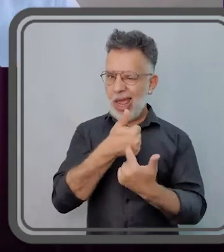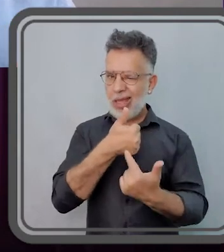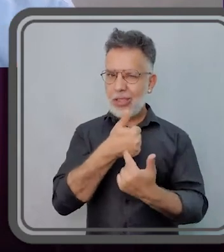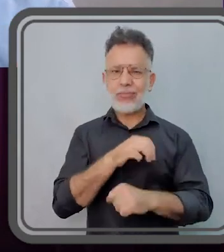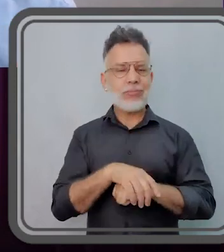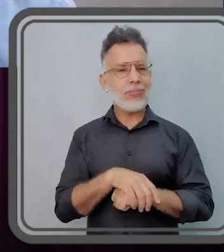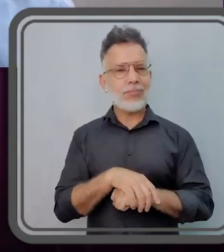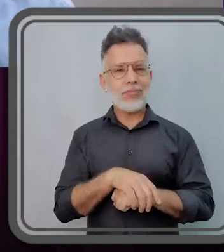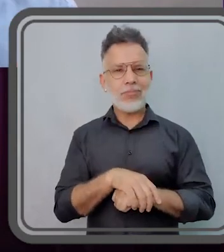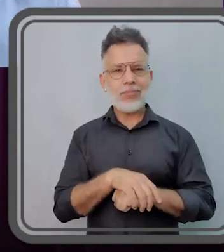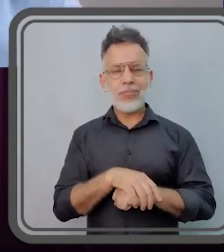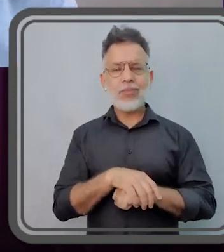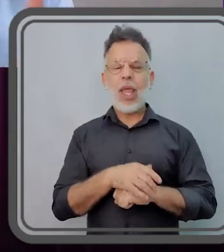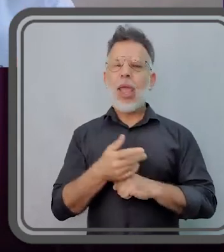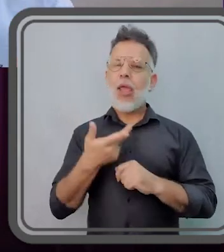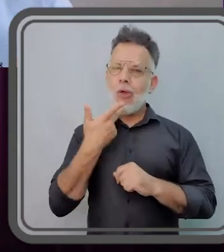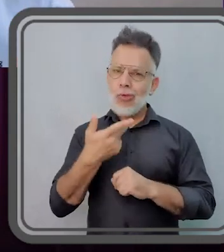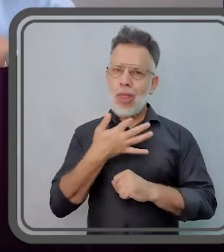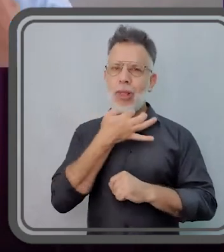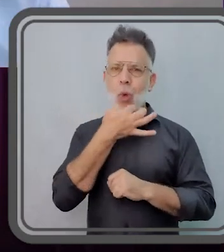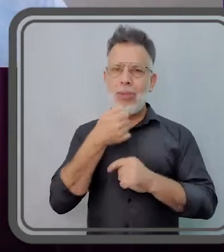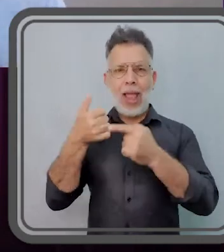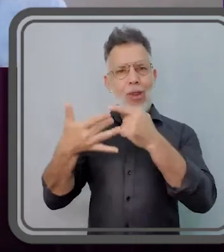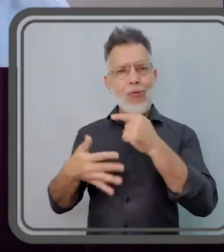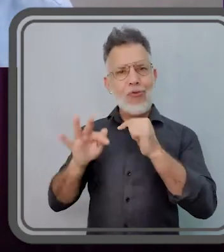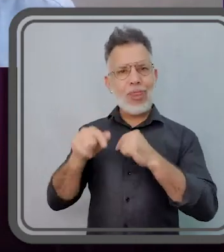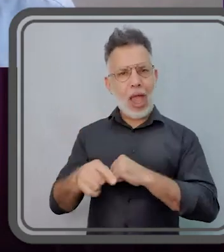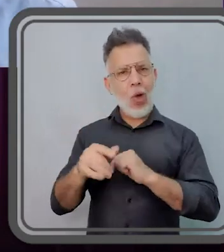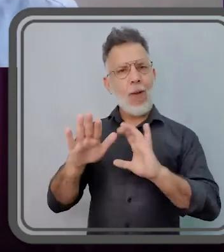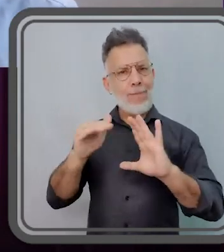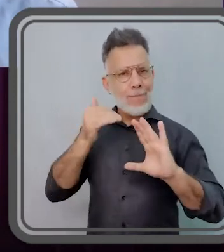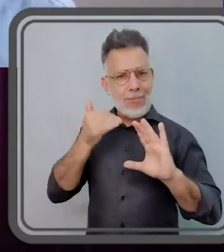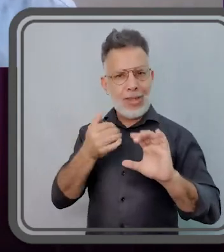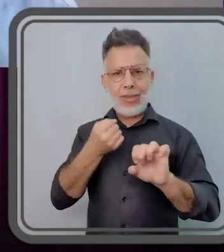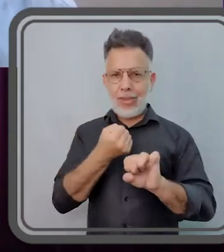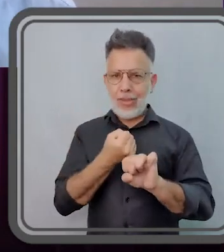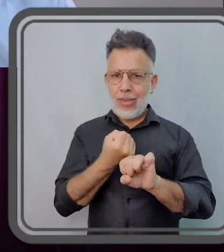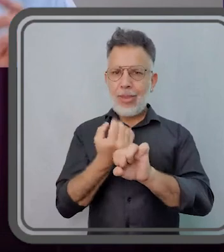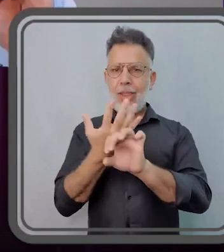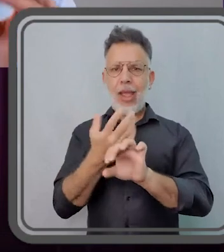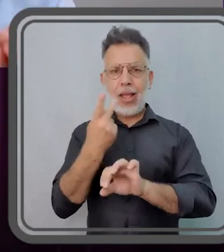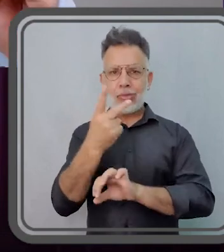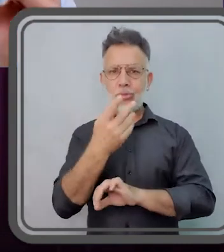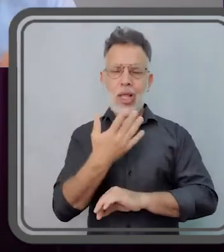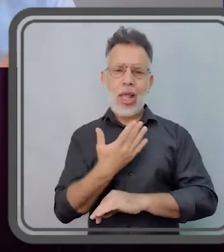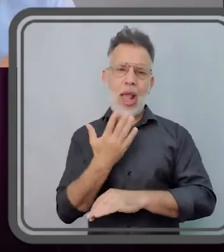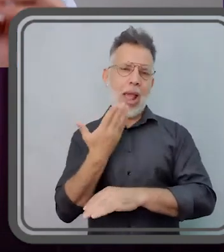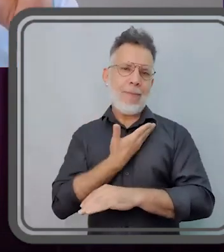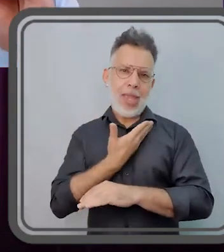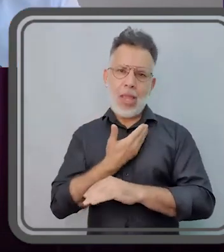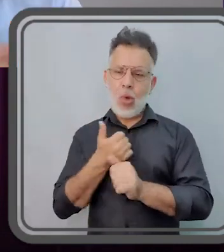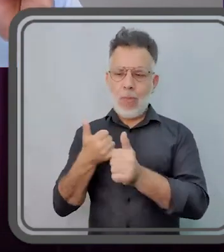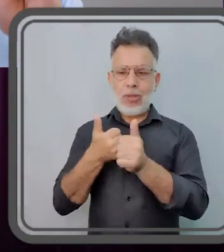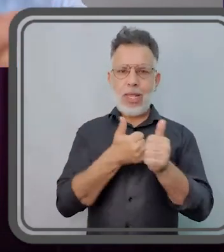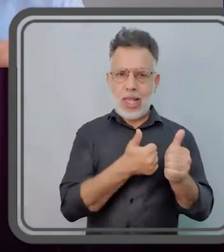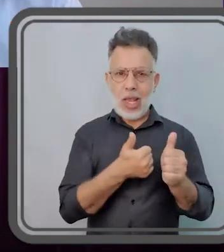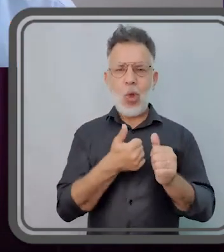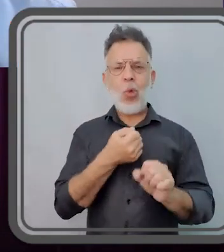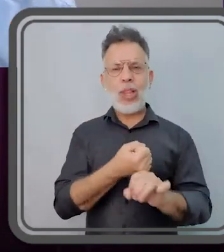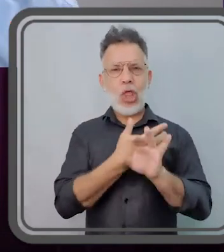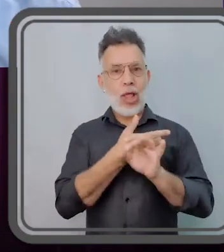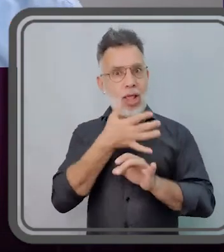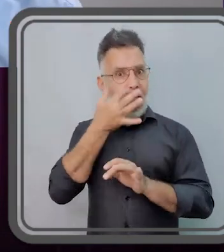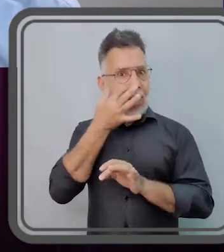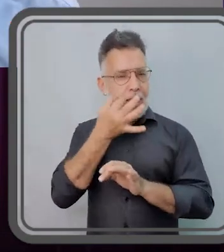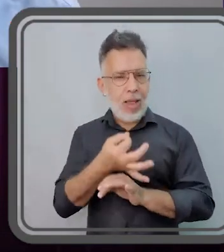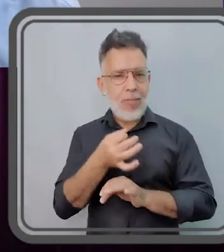like, de deixar seu comentário final aqui também, de encaminhar essa transmissão para um amigo ou mesmo para seguir o Intalks e ficar sempre